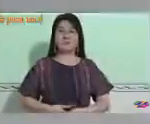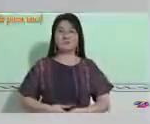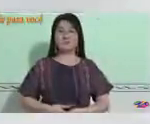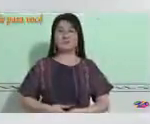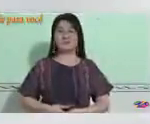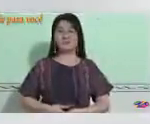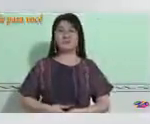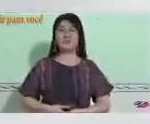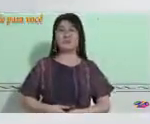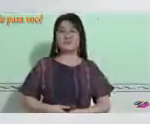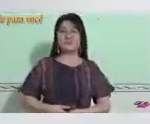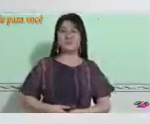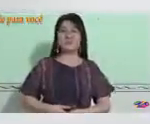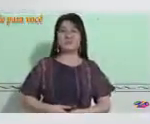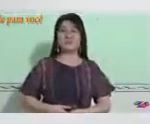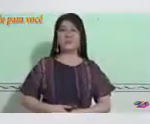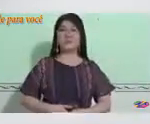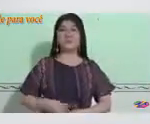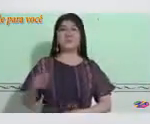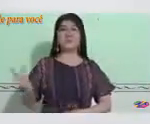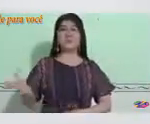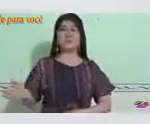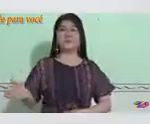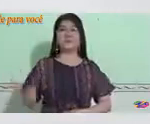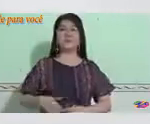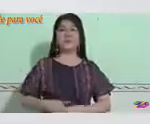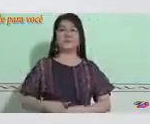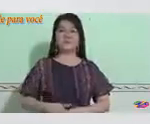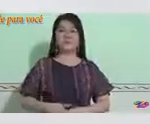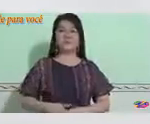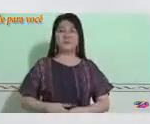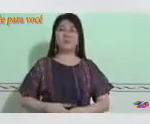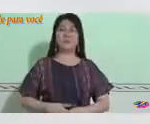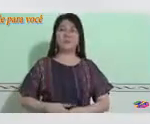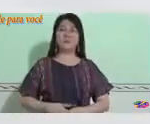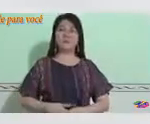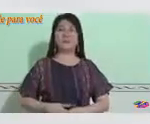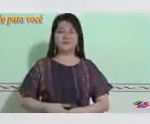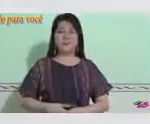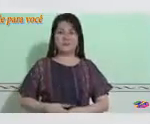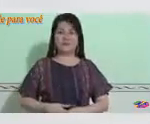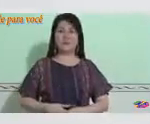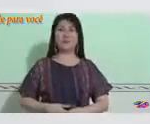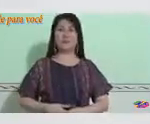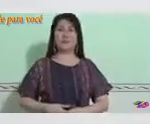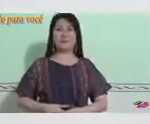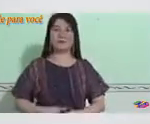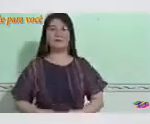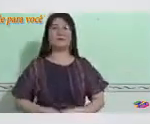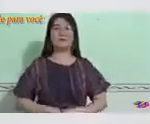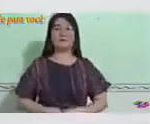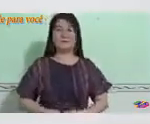Veja como é feito o tratamento completo. 7. PSOR e acento agudo ASA psoríase provoca